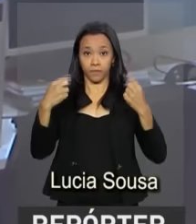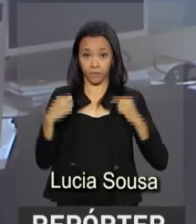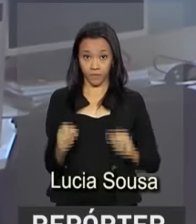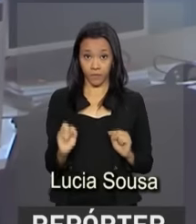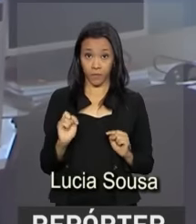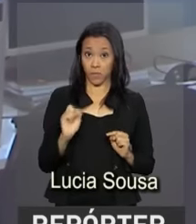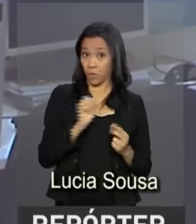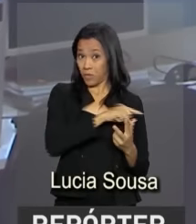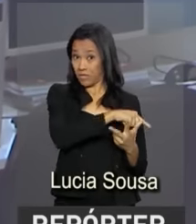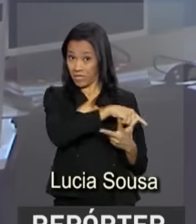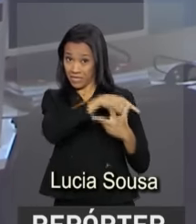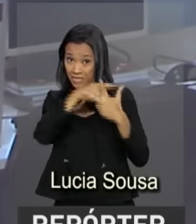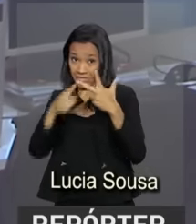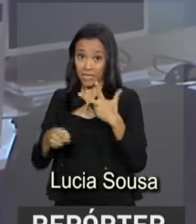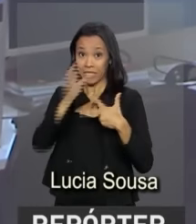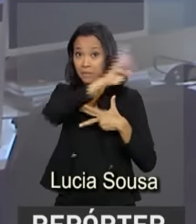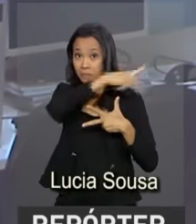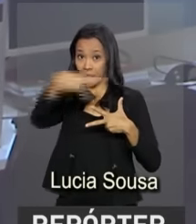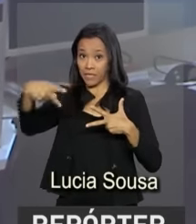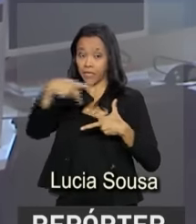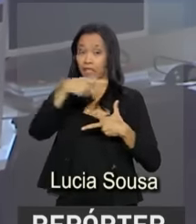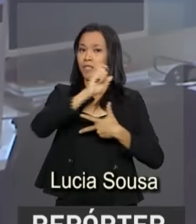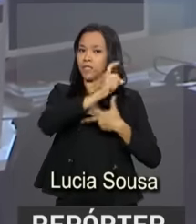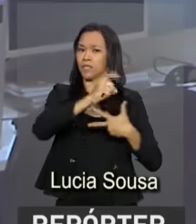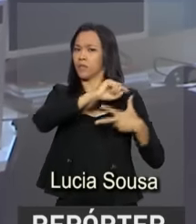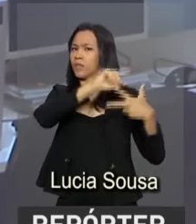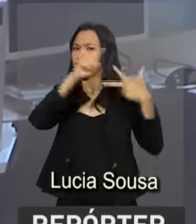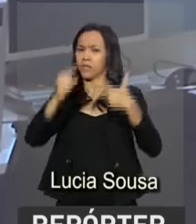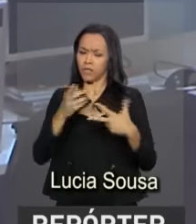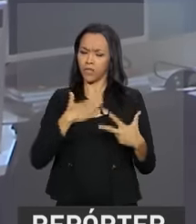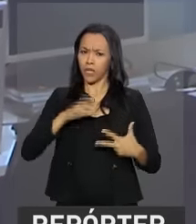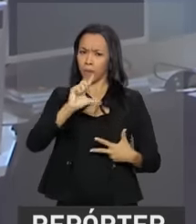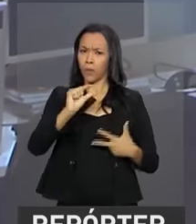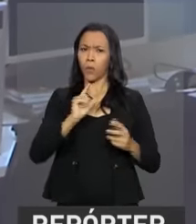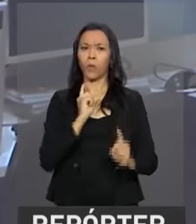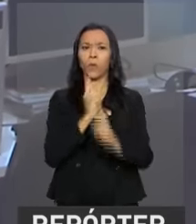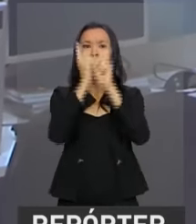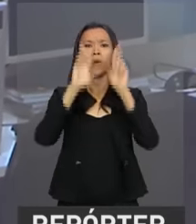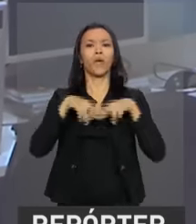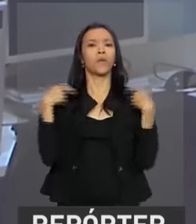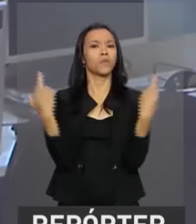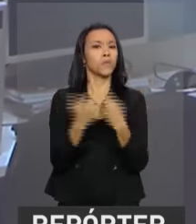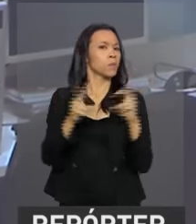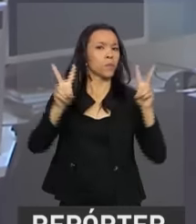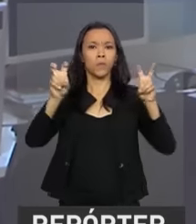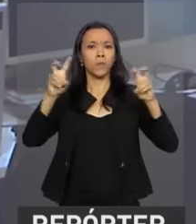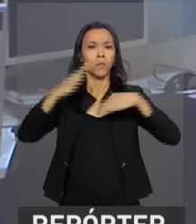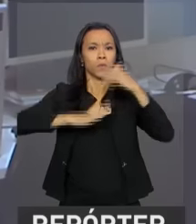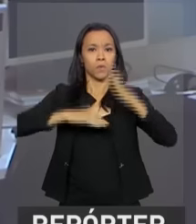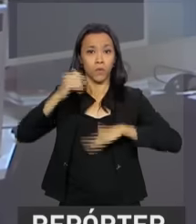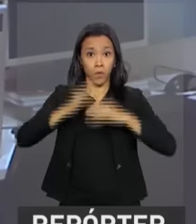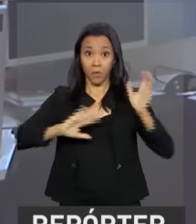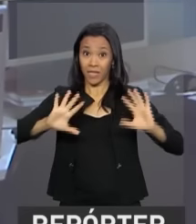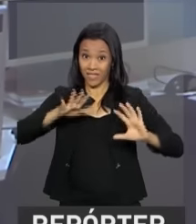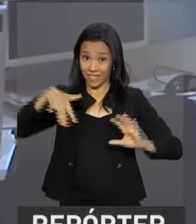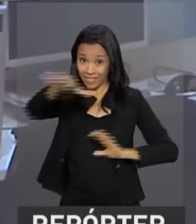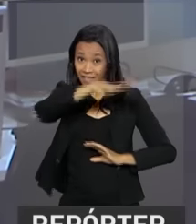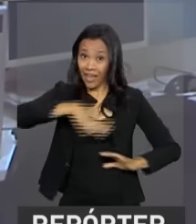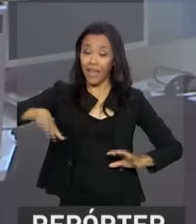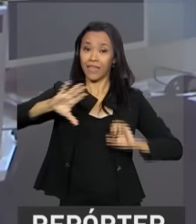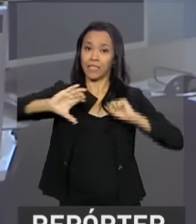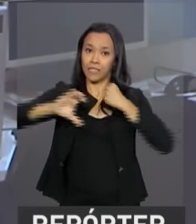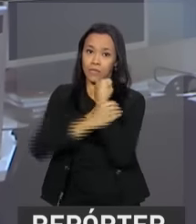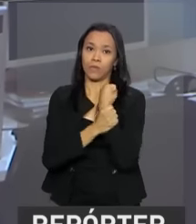Os presidentes dos três poderes se reúnem daqui a pouco em Brasília para discutir questões de segurança pública no país.